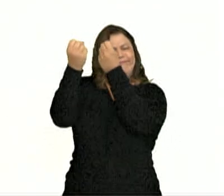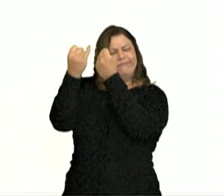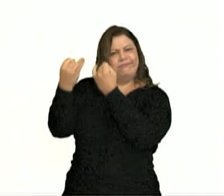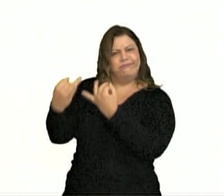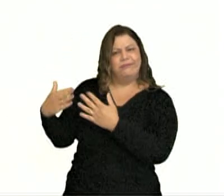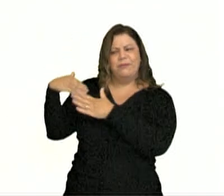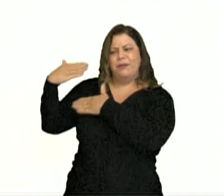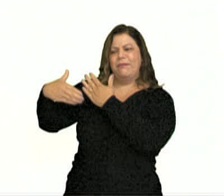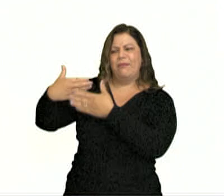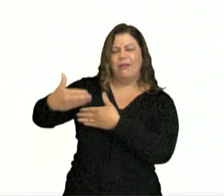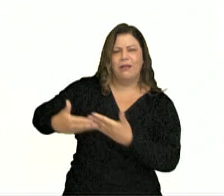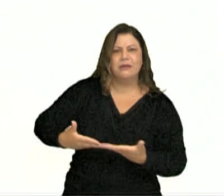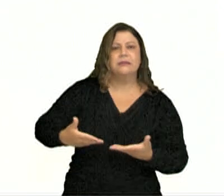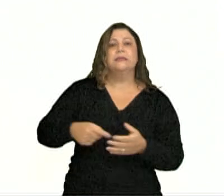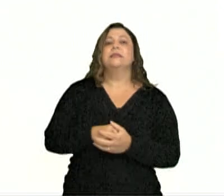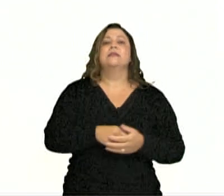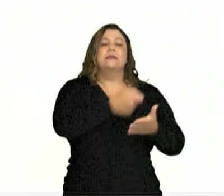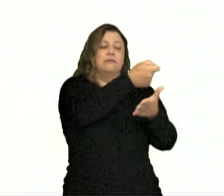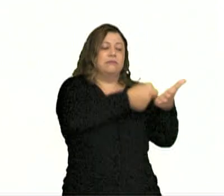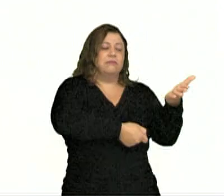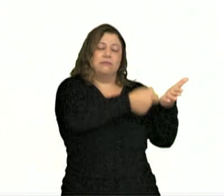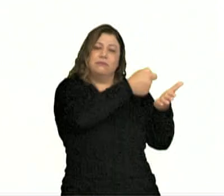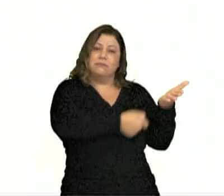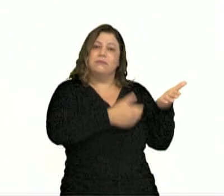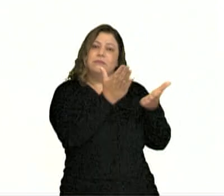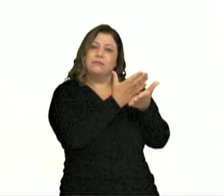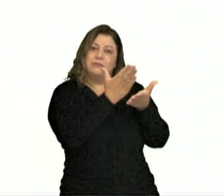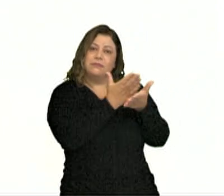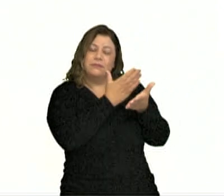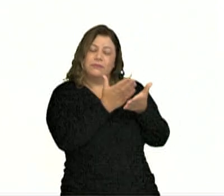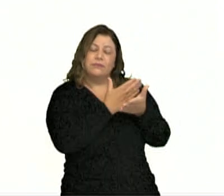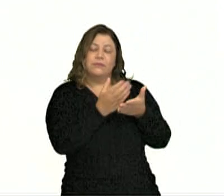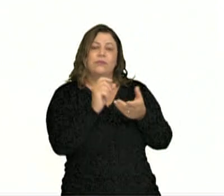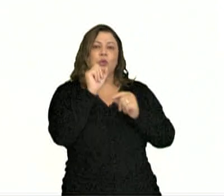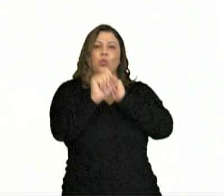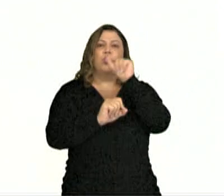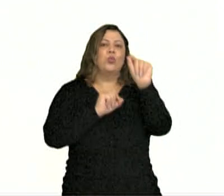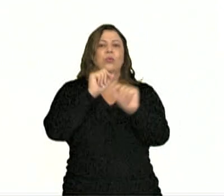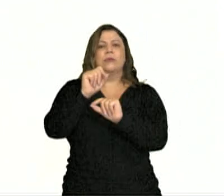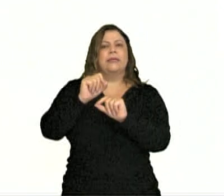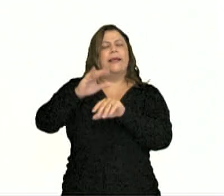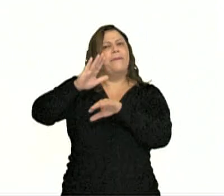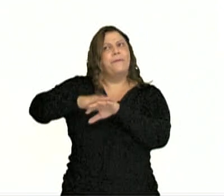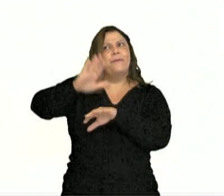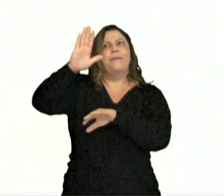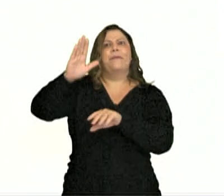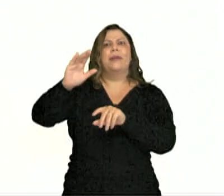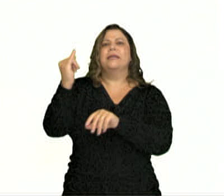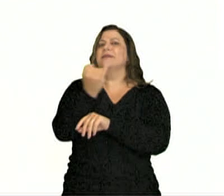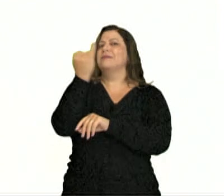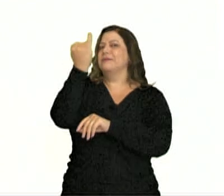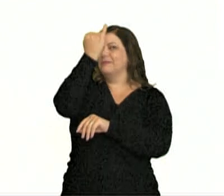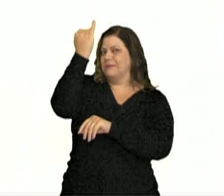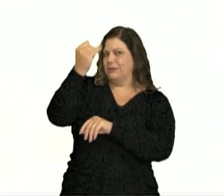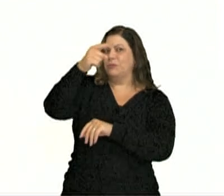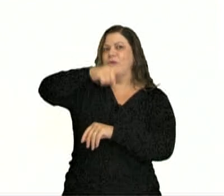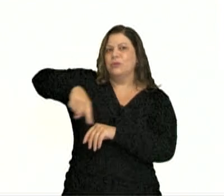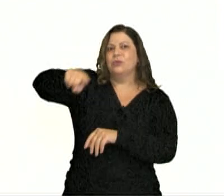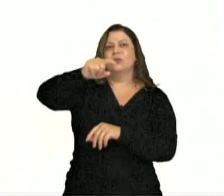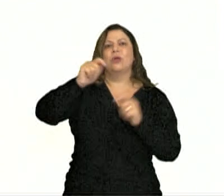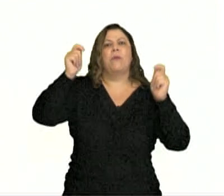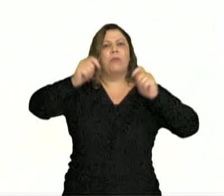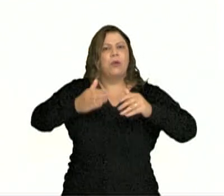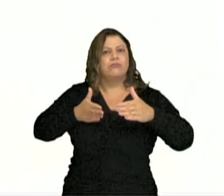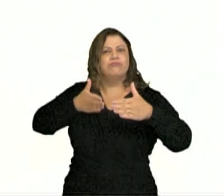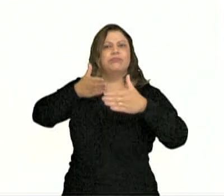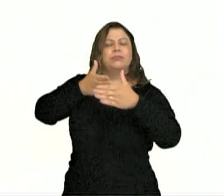aula, pontue em seu caderno os aspectos que você considera mais significativos que podem impactar não só